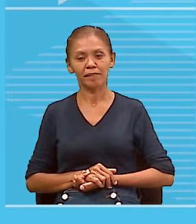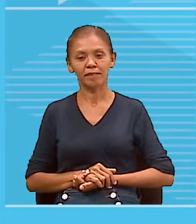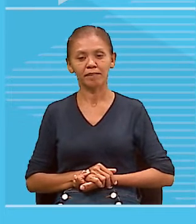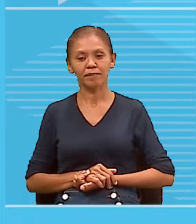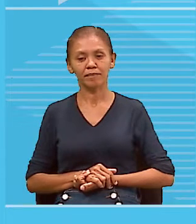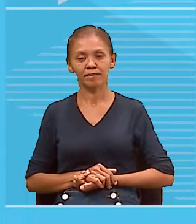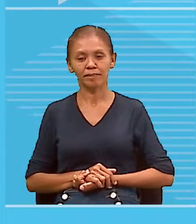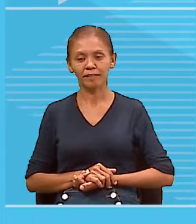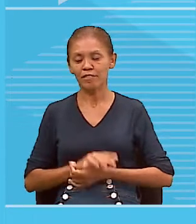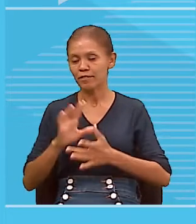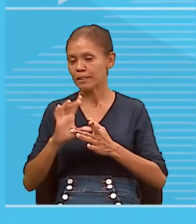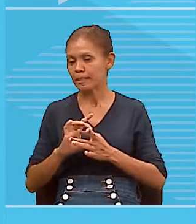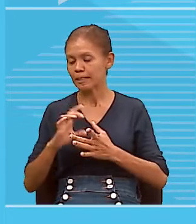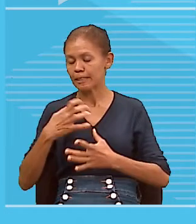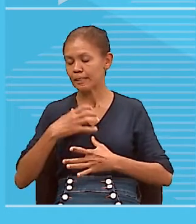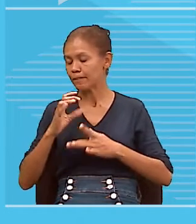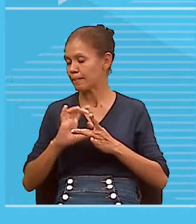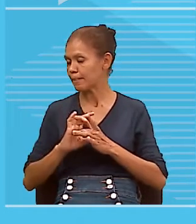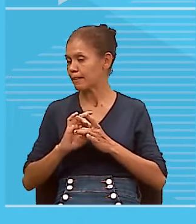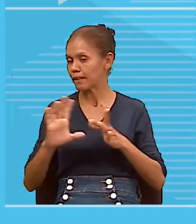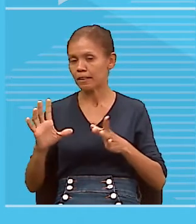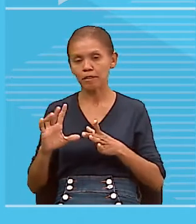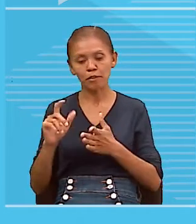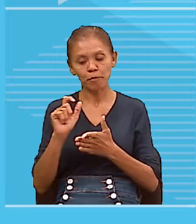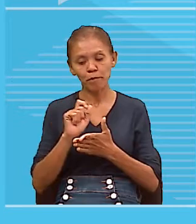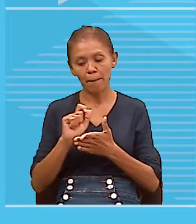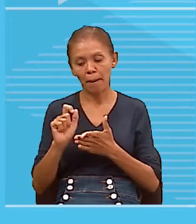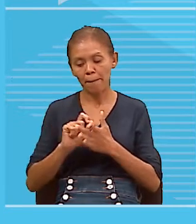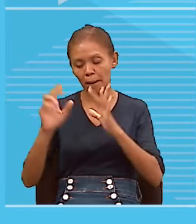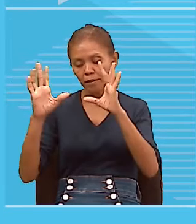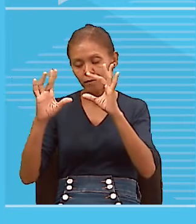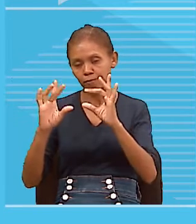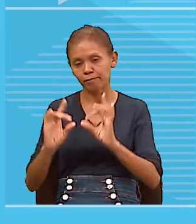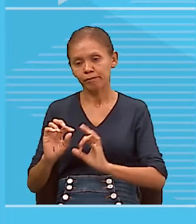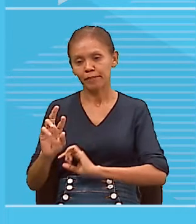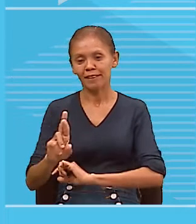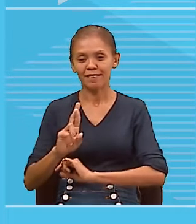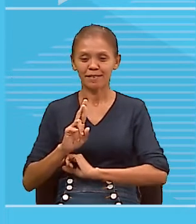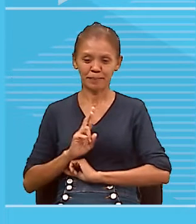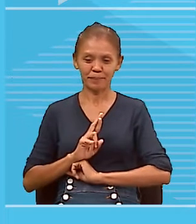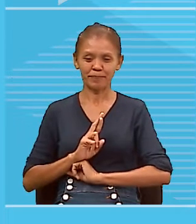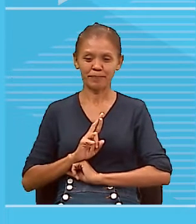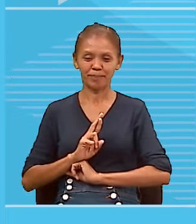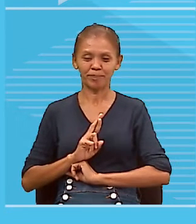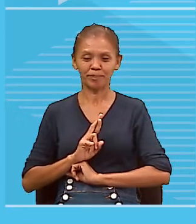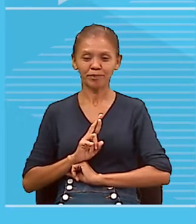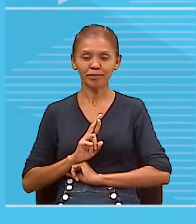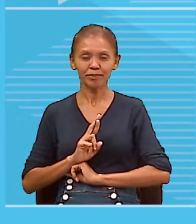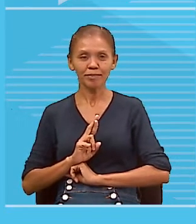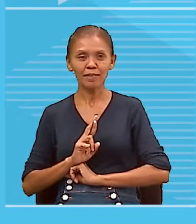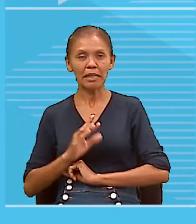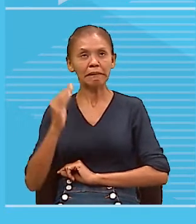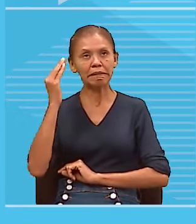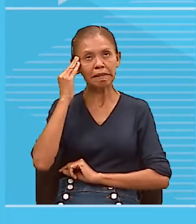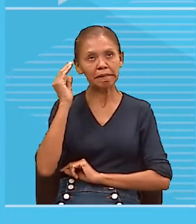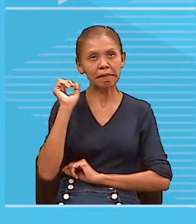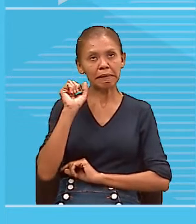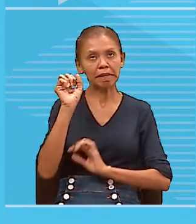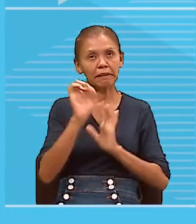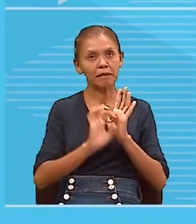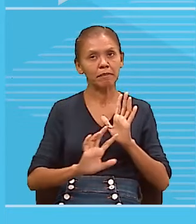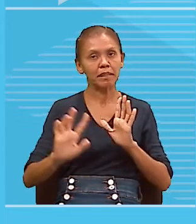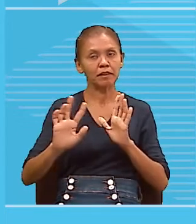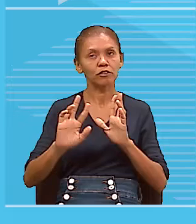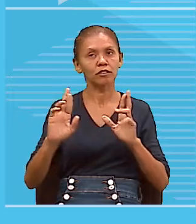para ficar à vontade para responder para descrever mesmo Olha Professor eu acho que essa imagem se